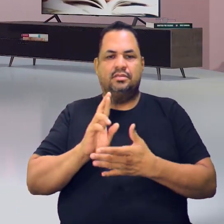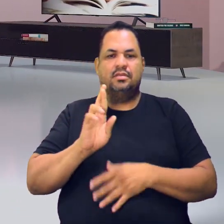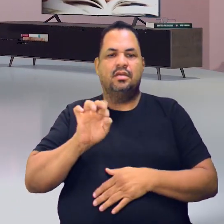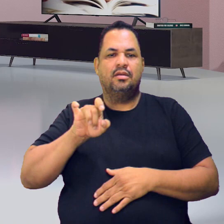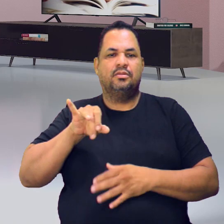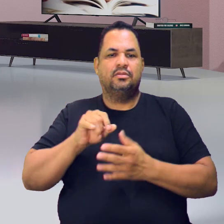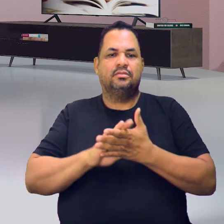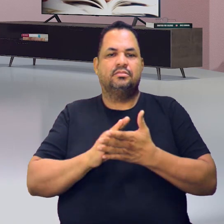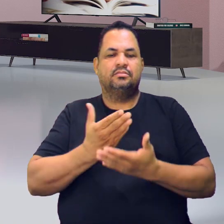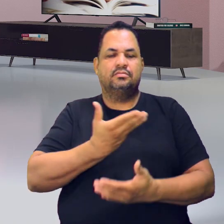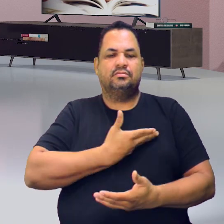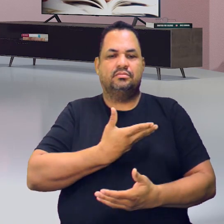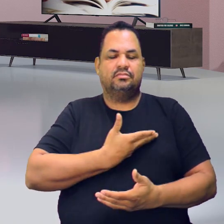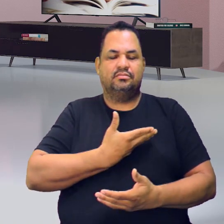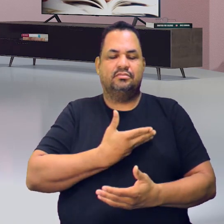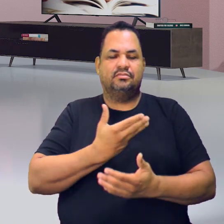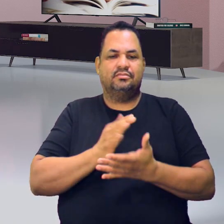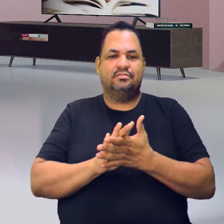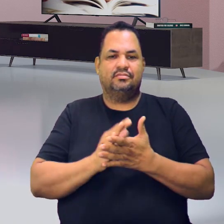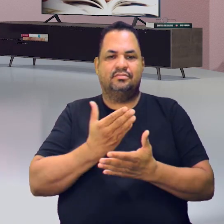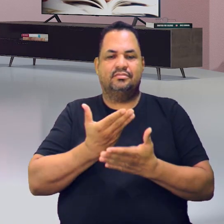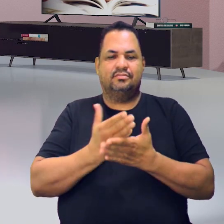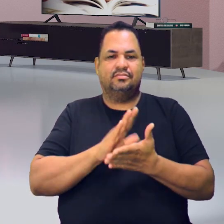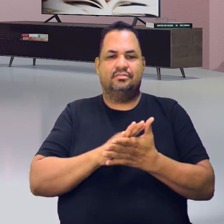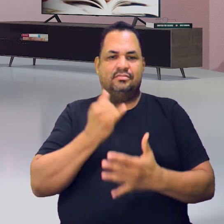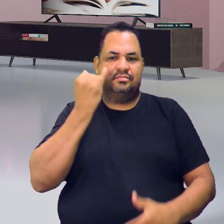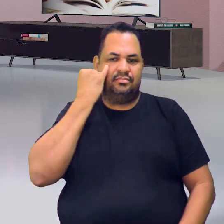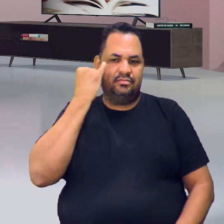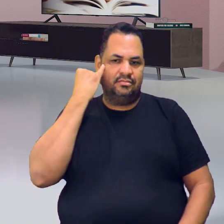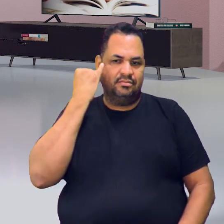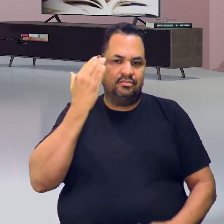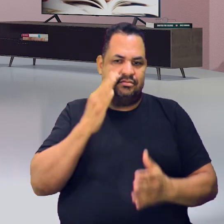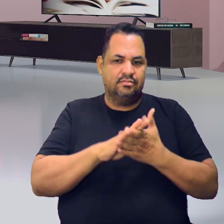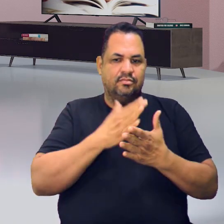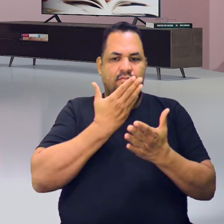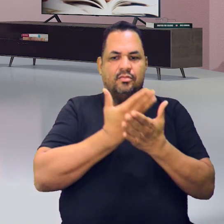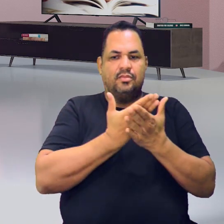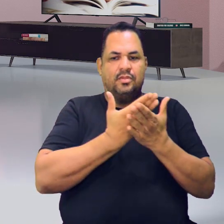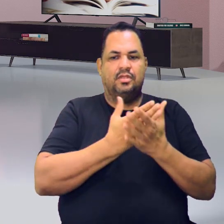intérprete, olha ele, Sâmio Costa. Vamos lá para a nossa aula